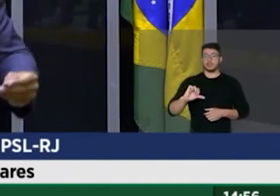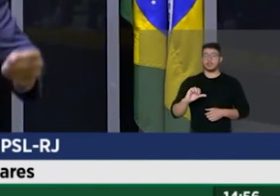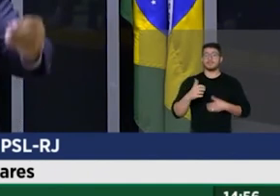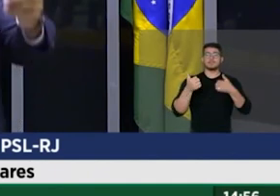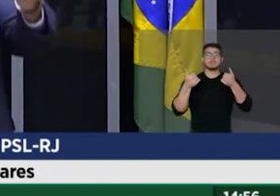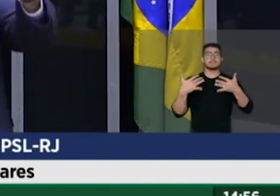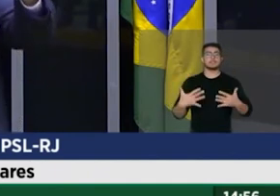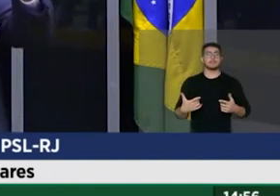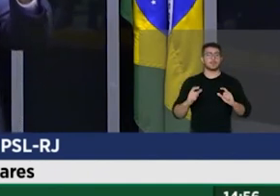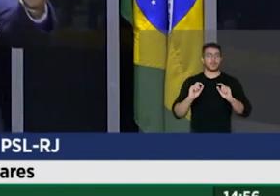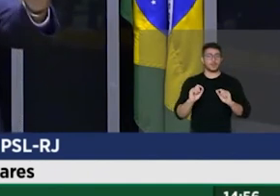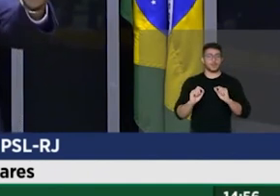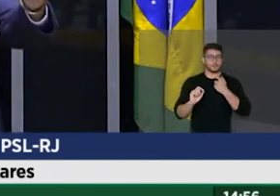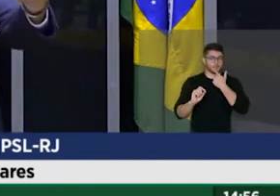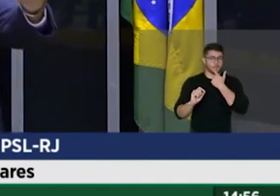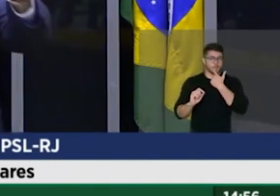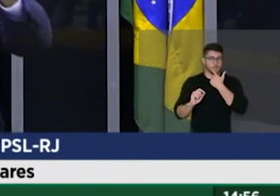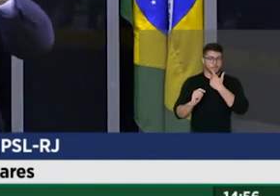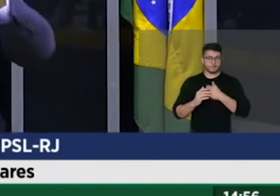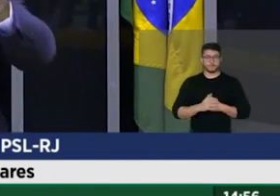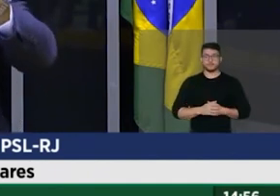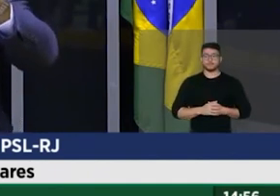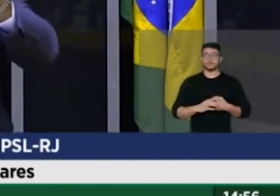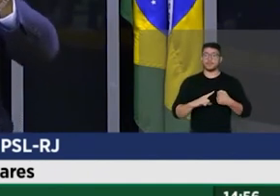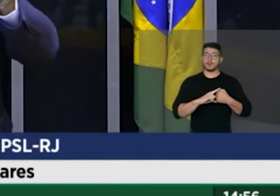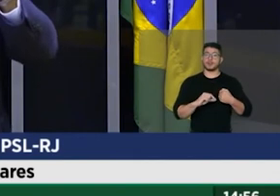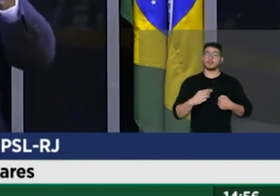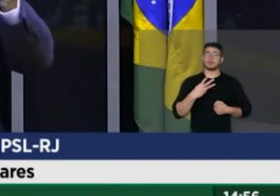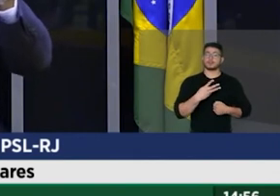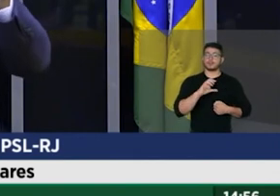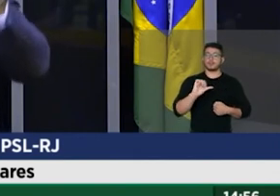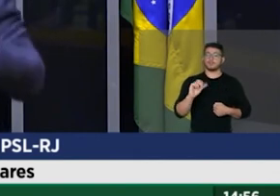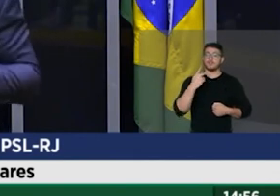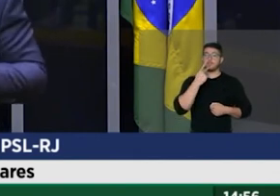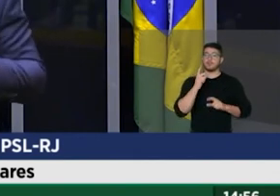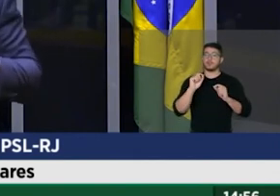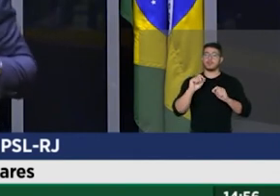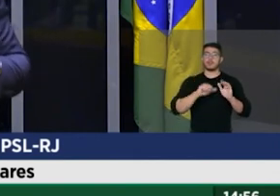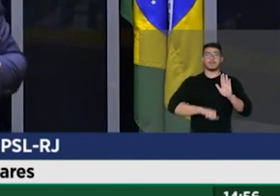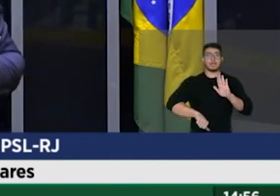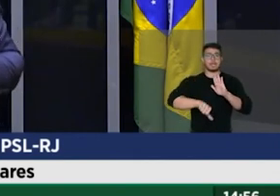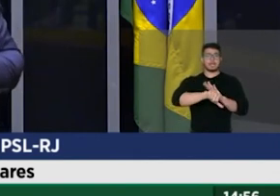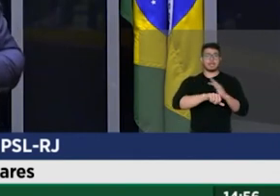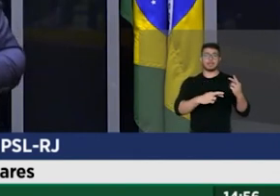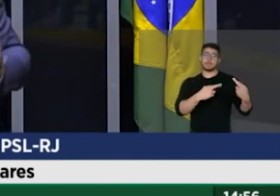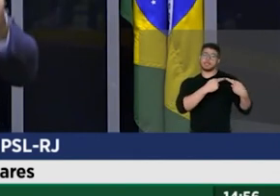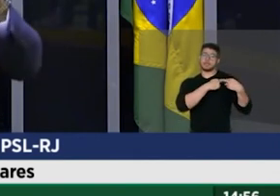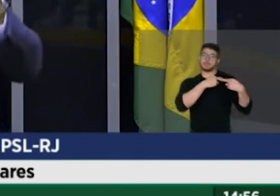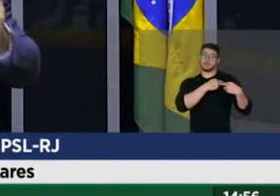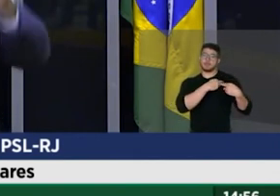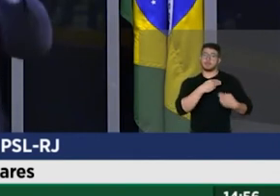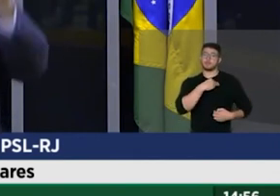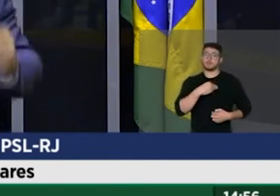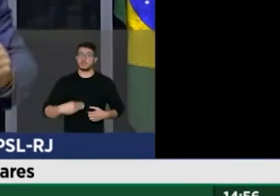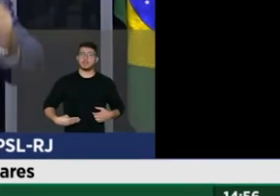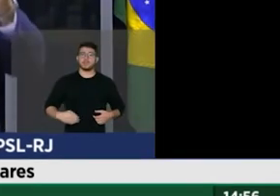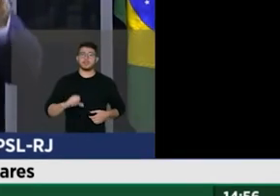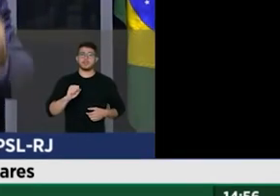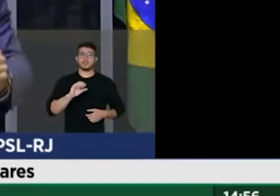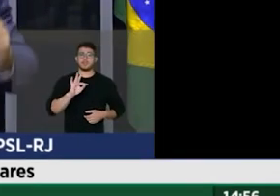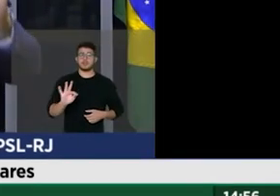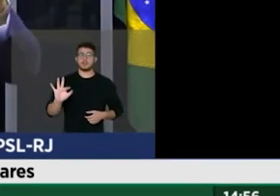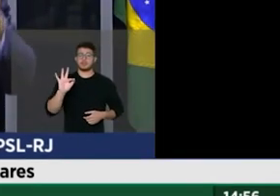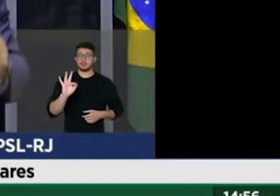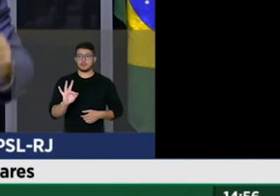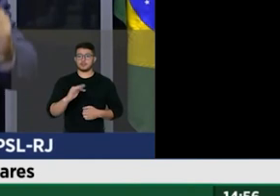que Artigo 39 São crimes de responsabilidade dos ministros do STF proceder de modo